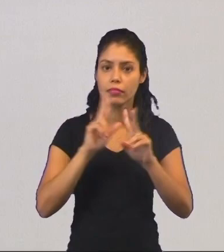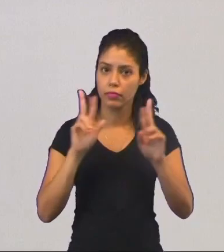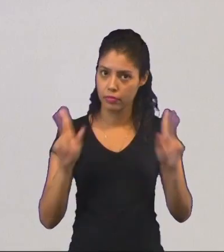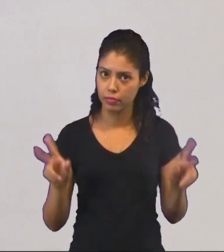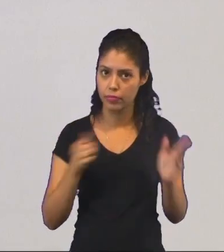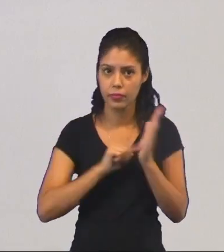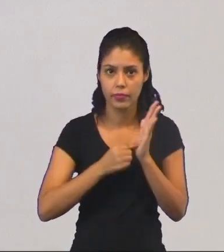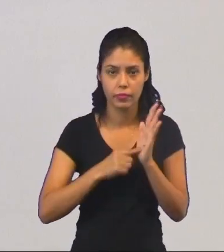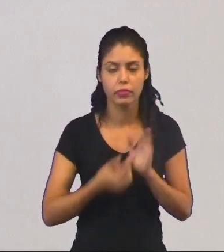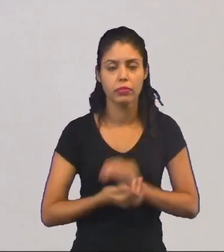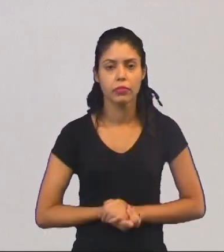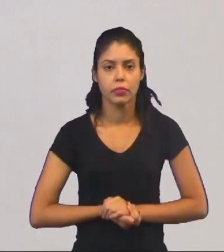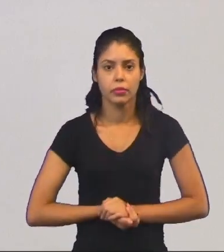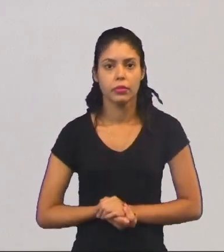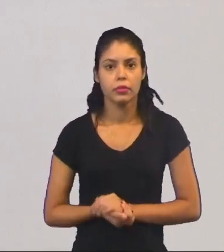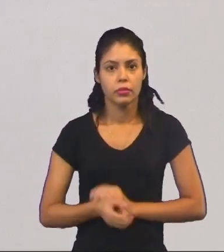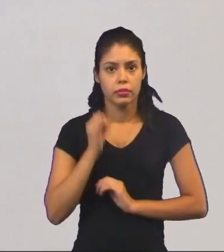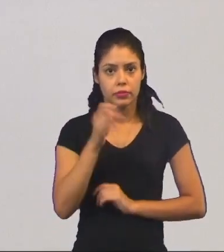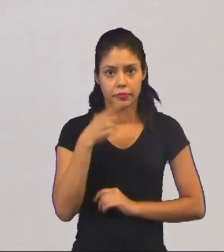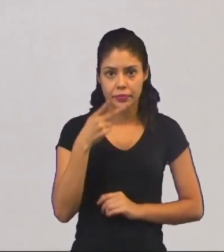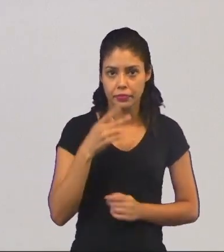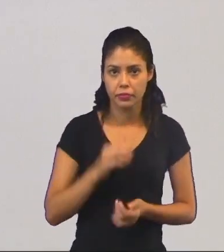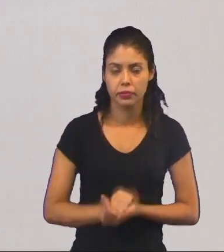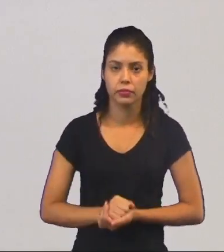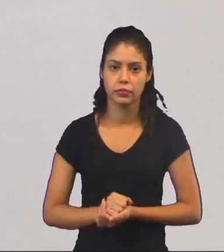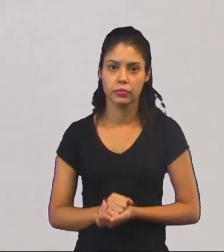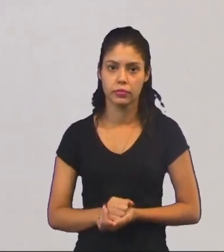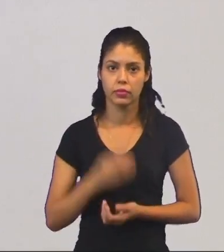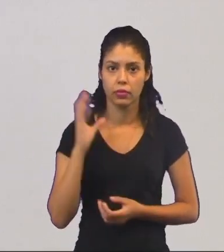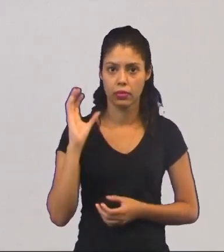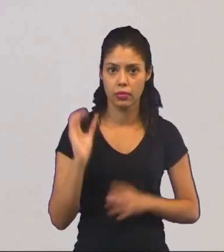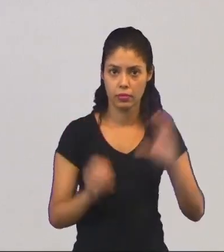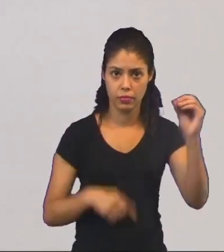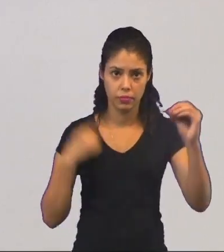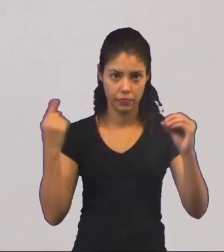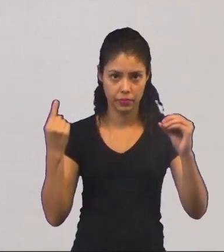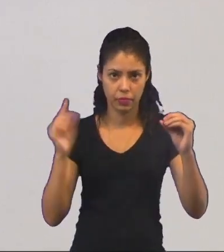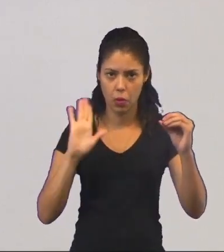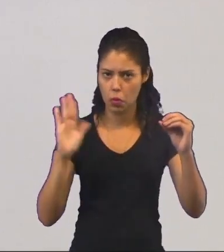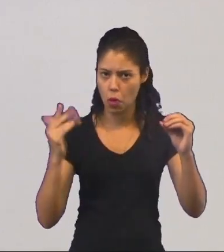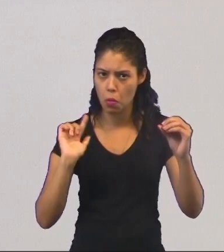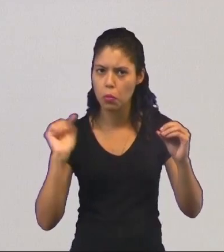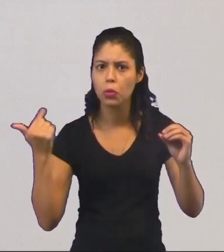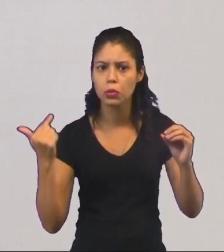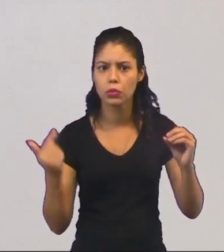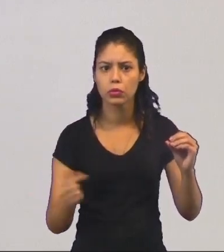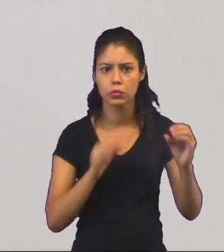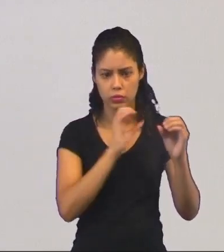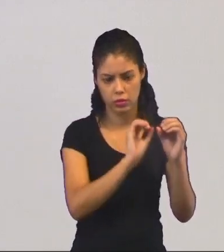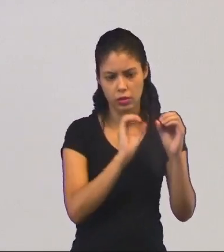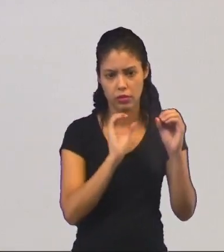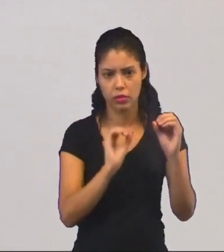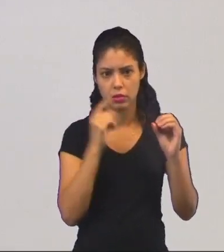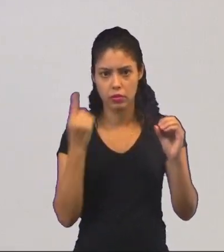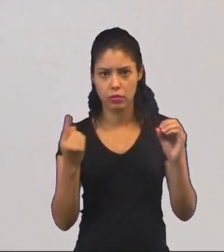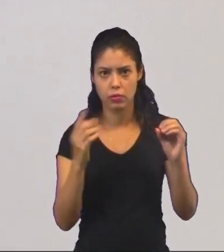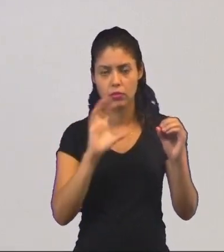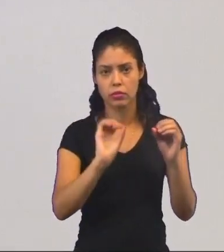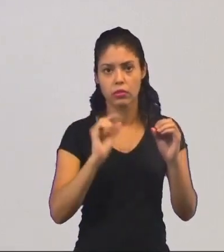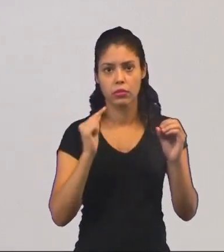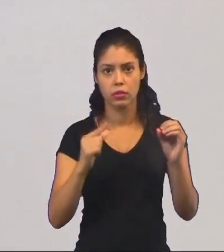variáveis tá se você diz lá disseram um Qual é o próximo 001